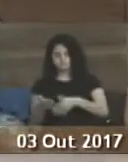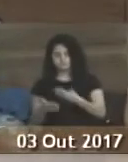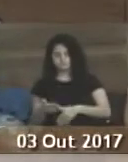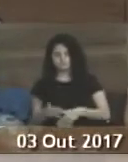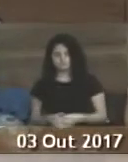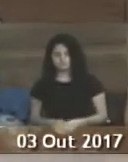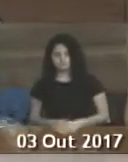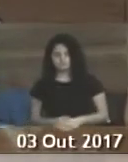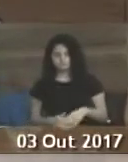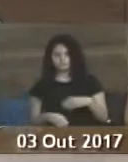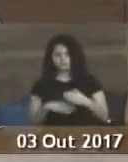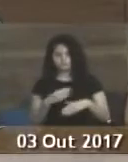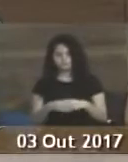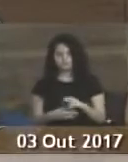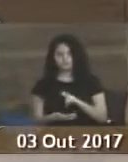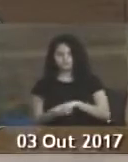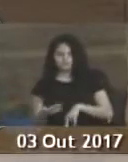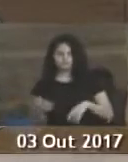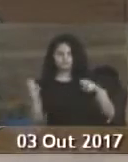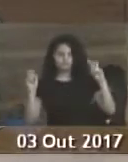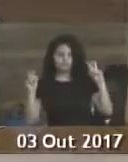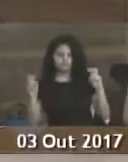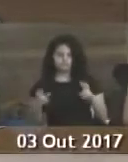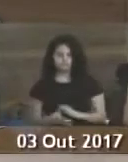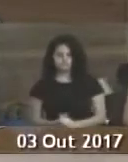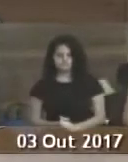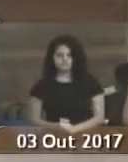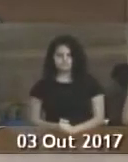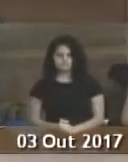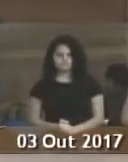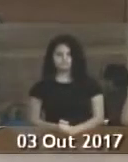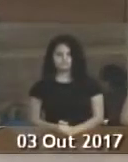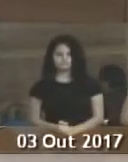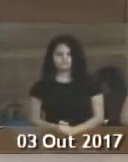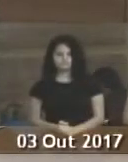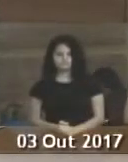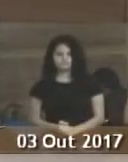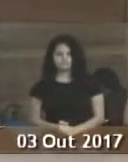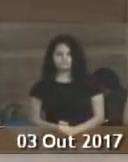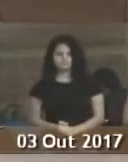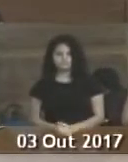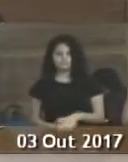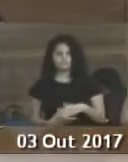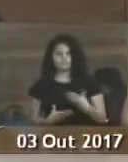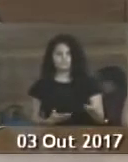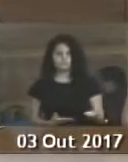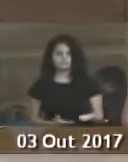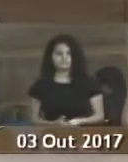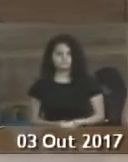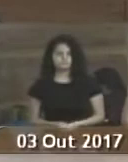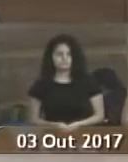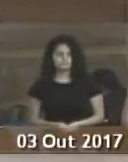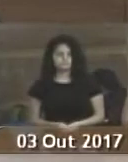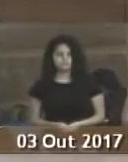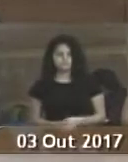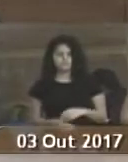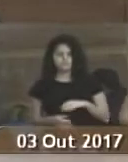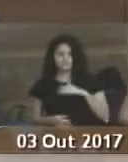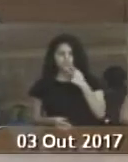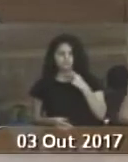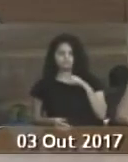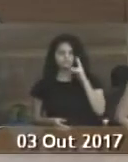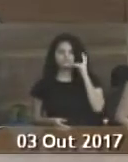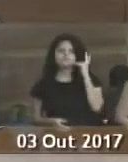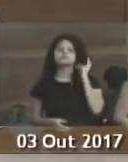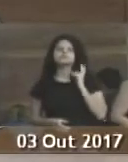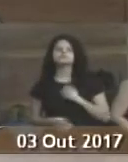que procedesse à leitura das matérias constantes do expediente do dia. Após a fala dos vereadores pelo expediente do dia, o